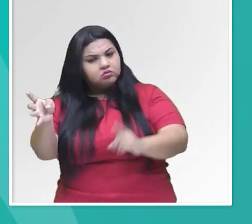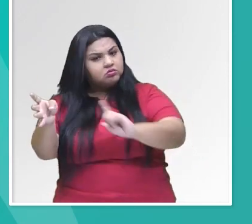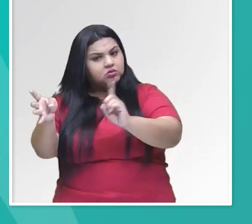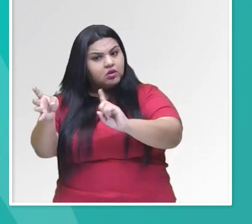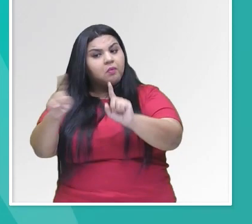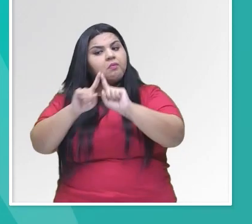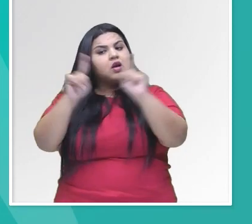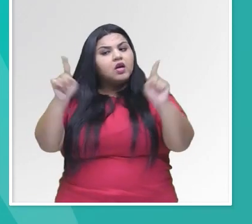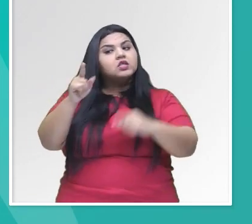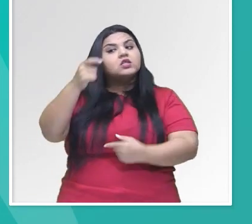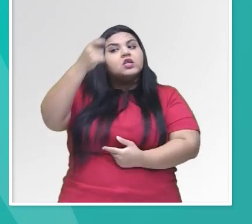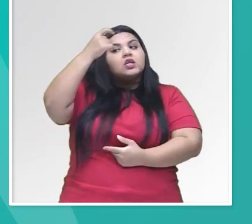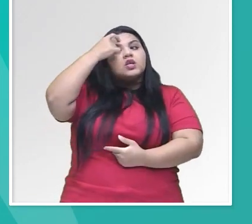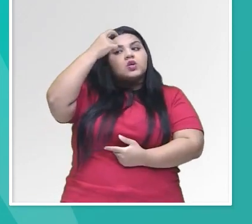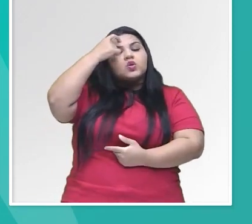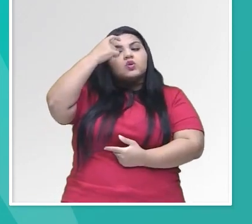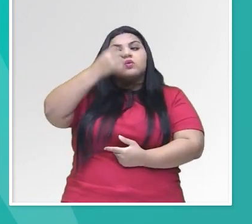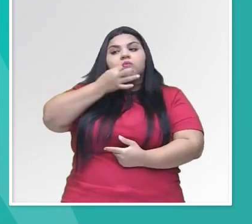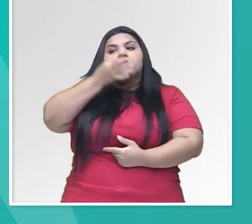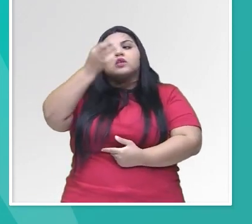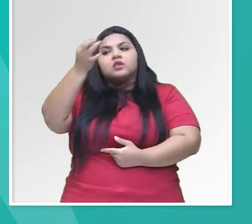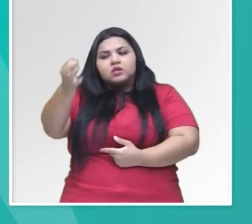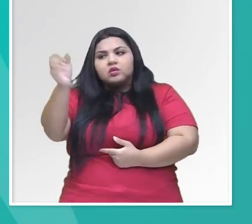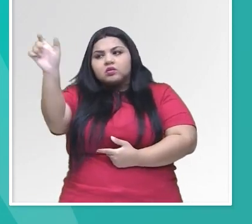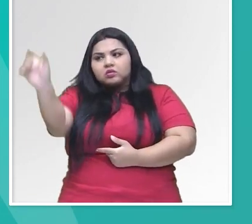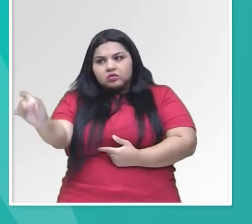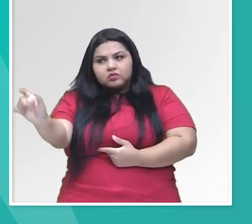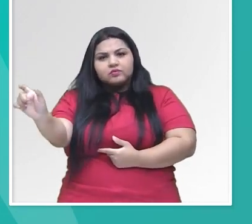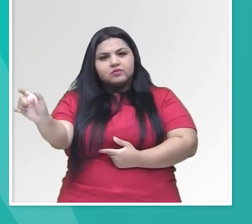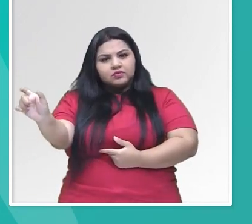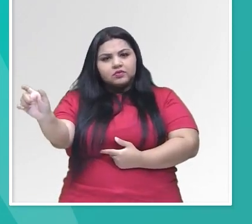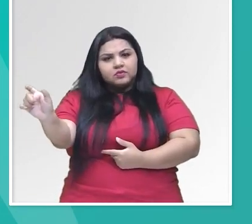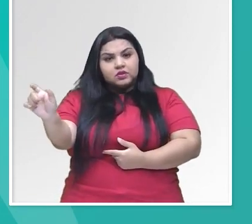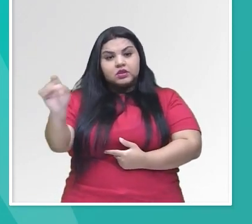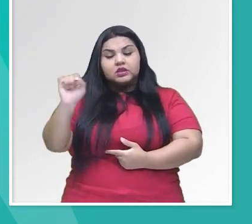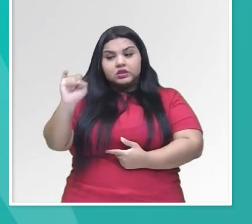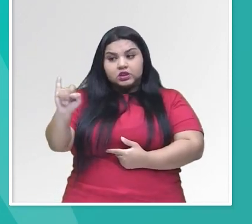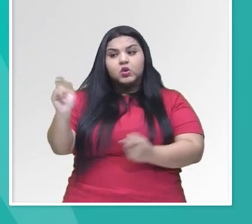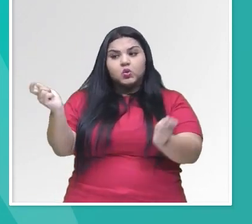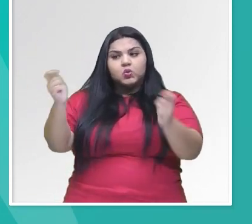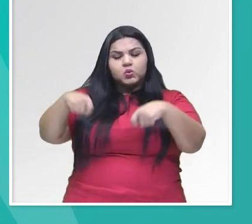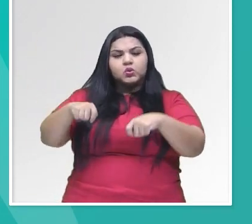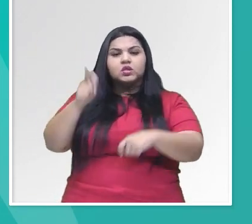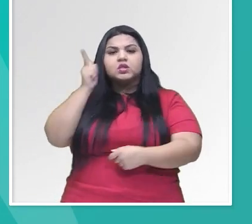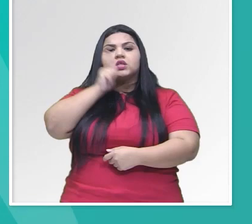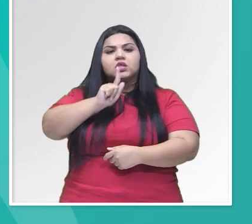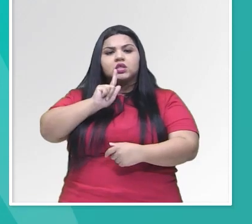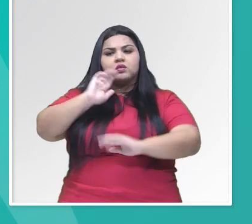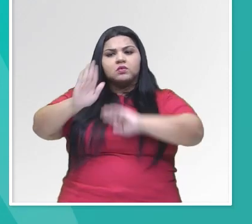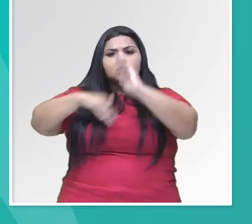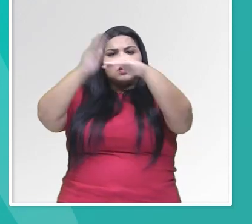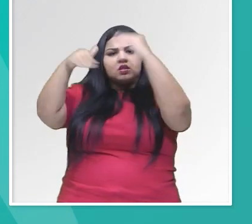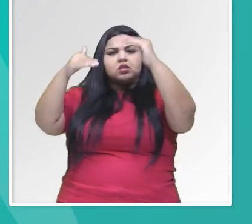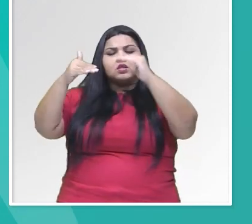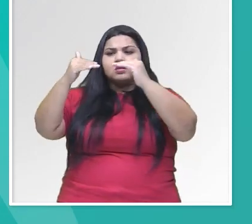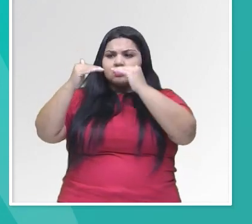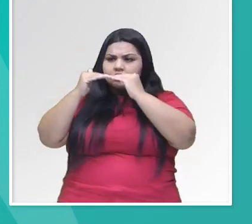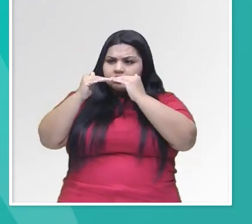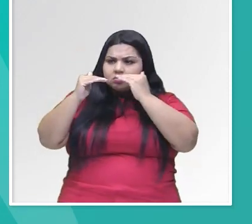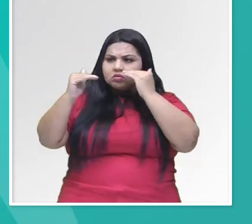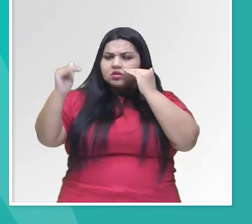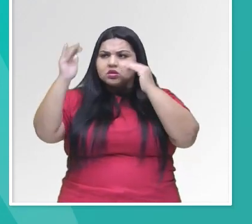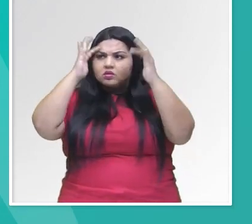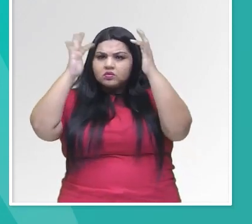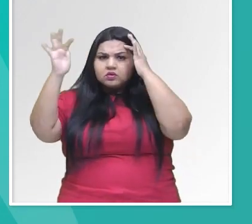o senso crítico em relação ao outro. Se conseguirmos desenvolver nesta linha